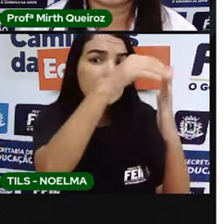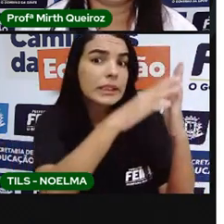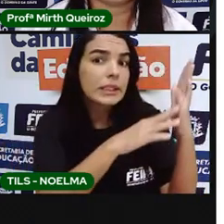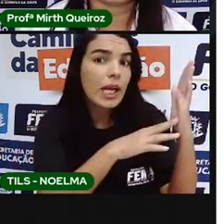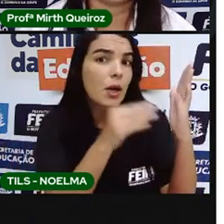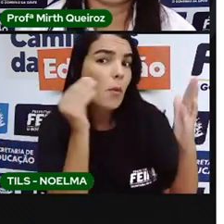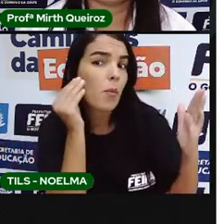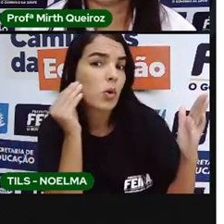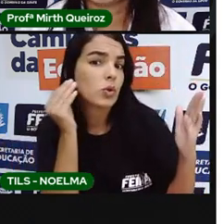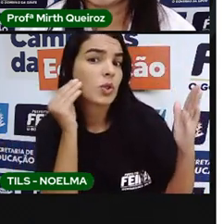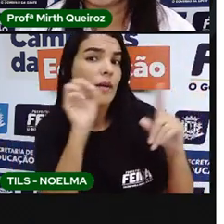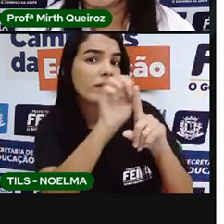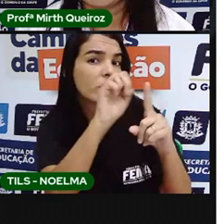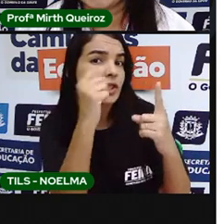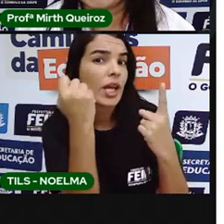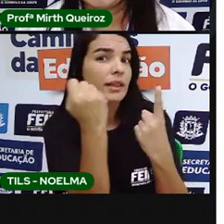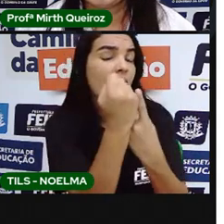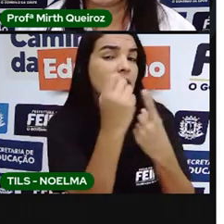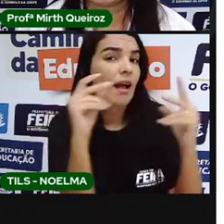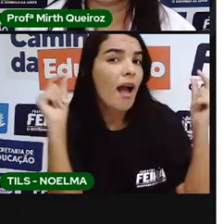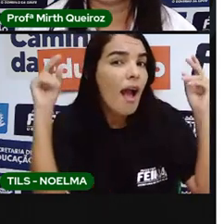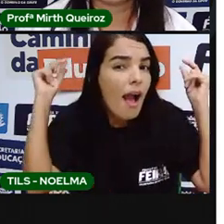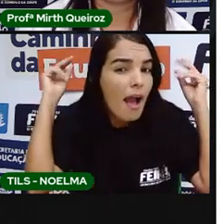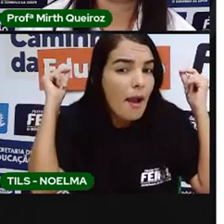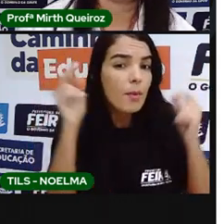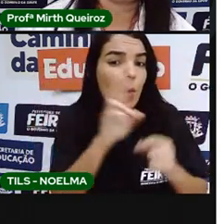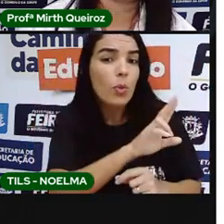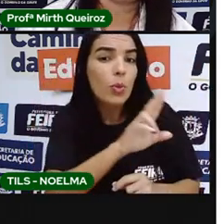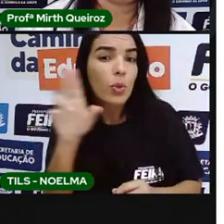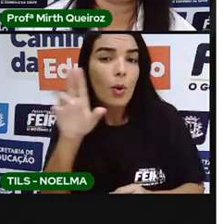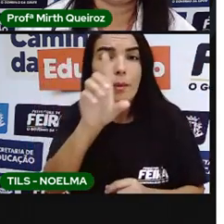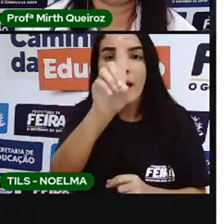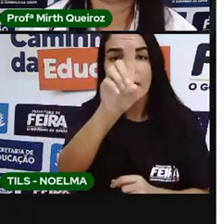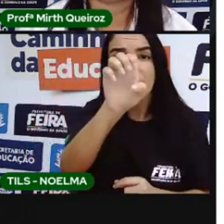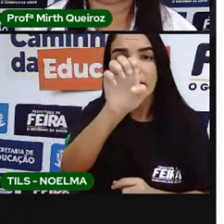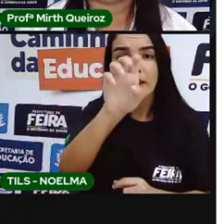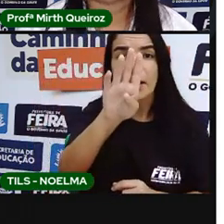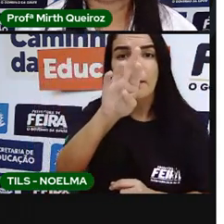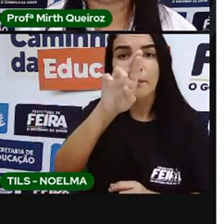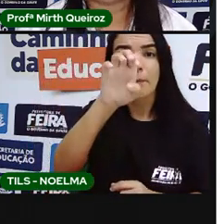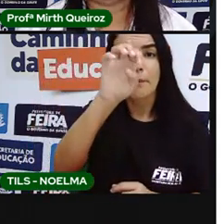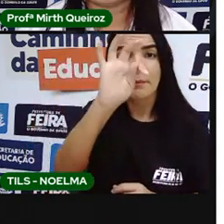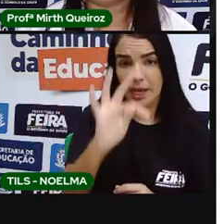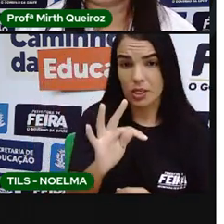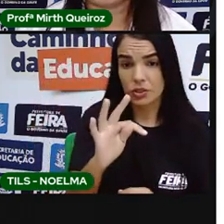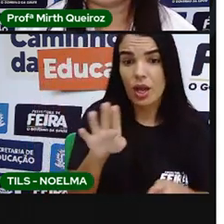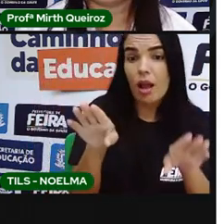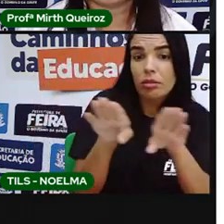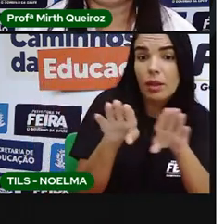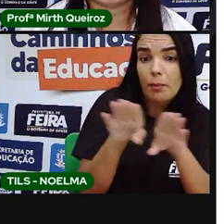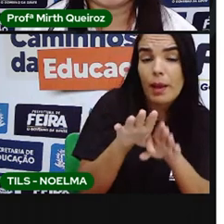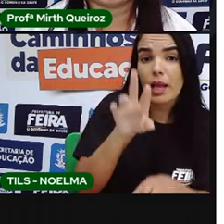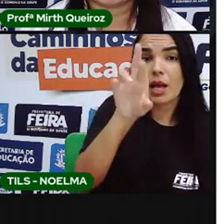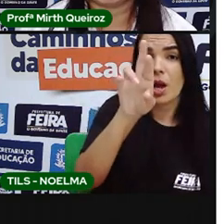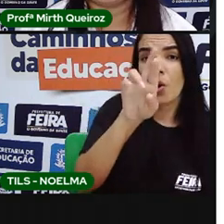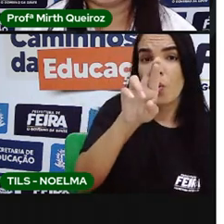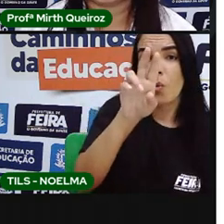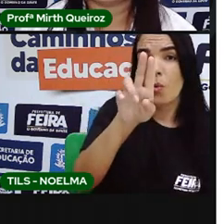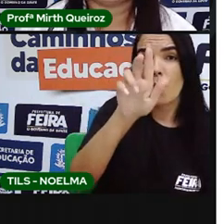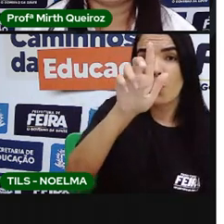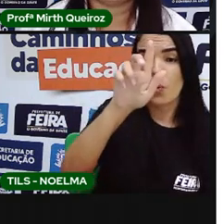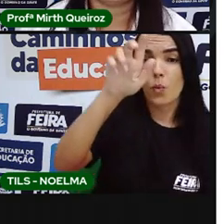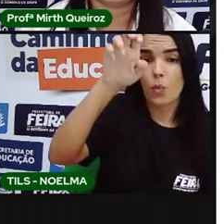período colonial nós temos aí dois tem que beber e temos o CD 210 pegou mais ali no final desse período colonial